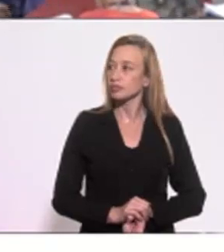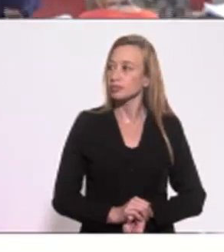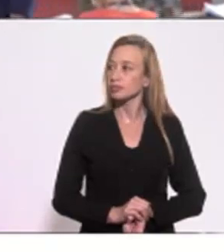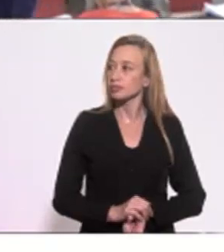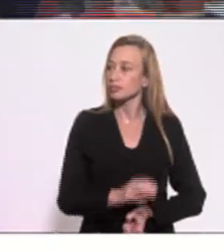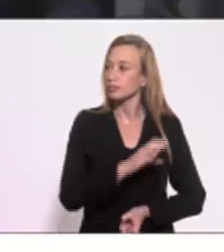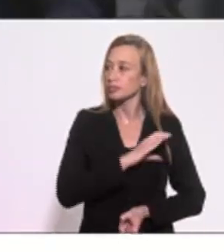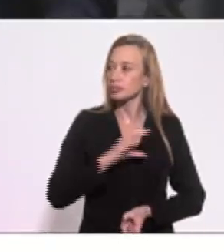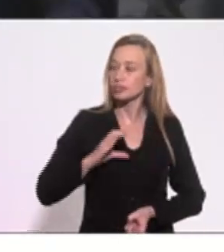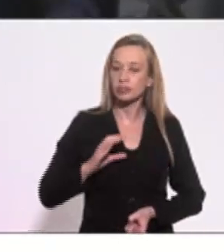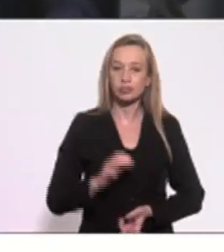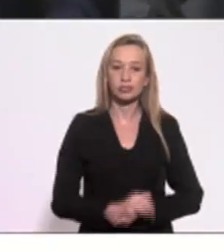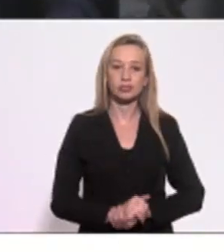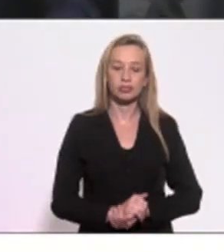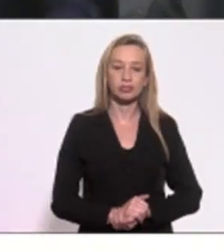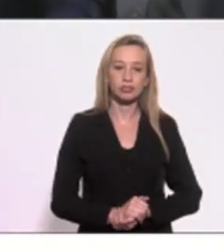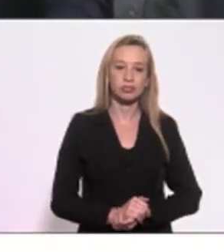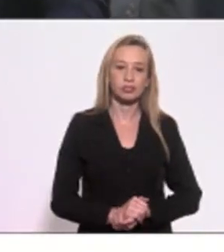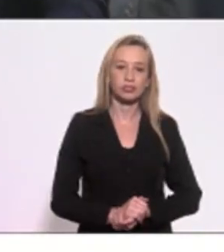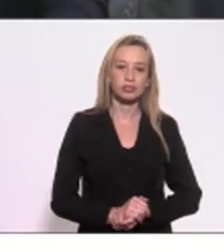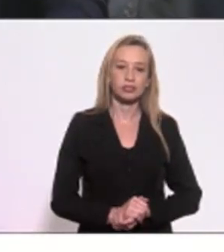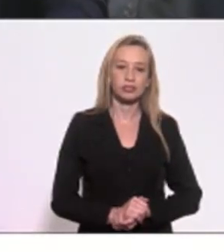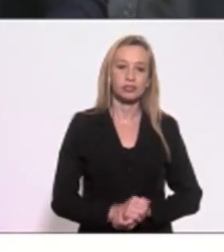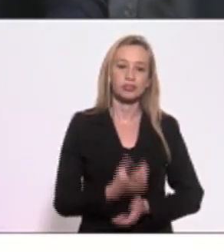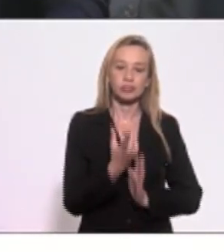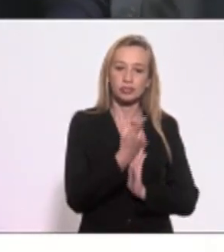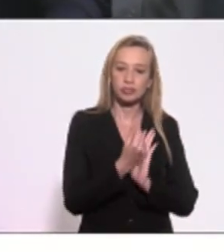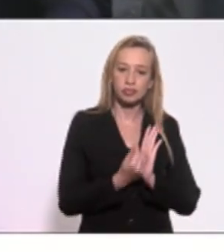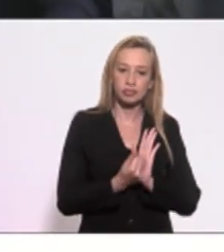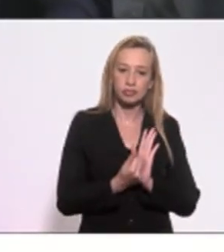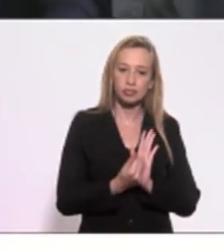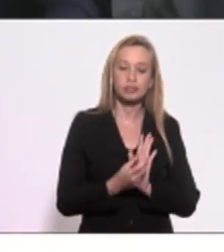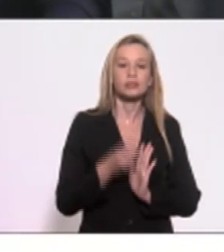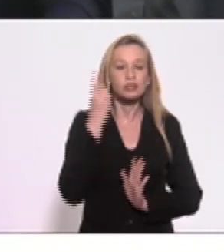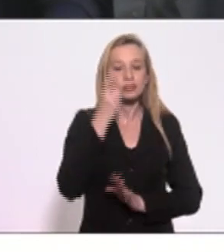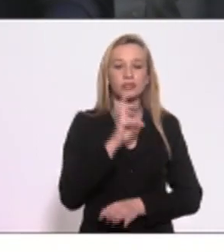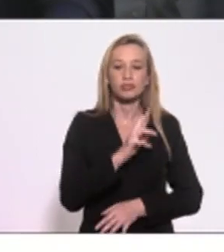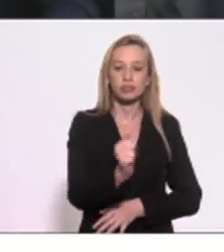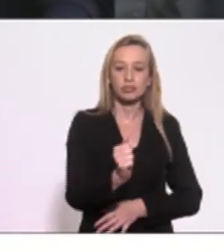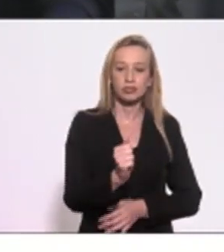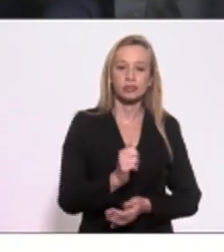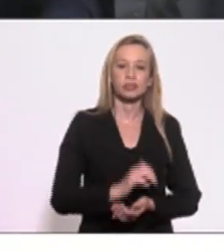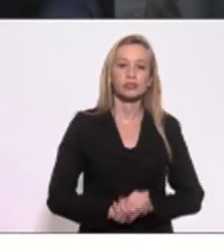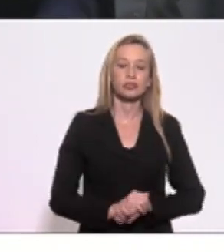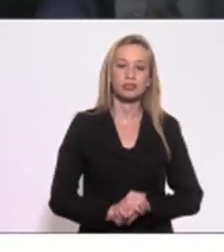Pela Comissão de Orçamento, deputado Rodrigo Amorim.